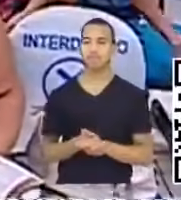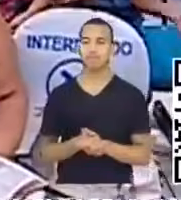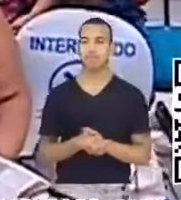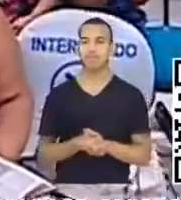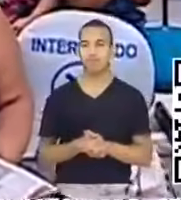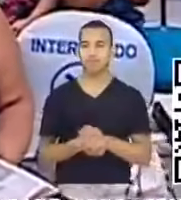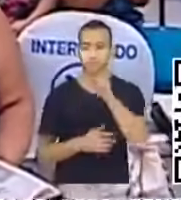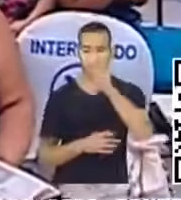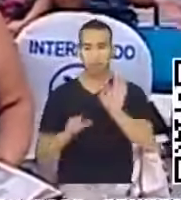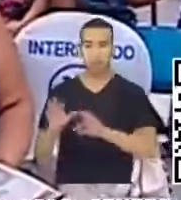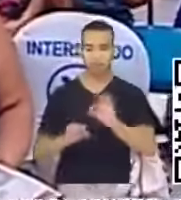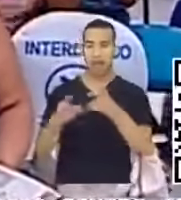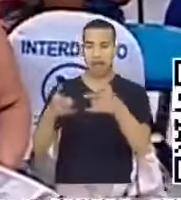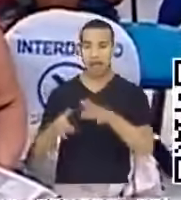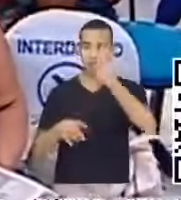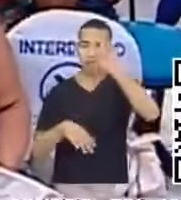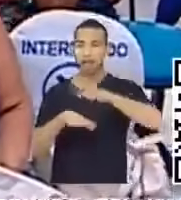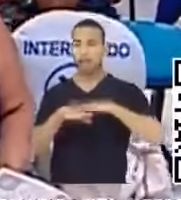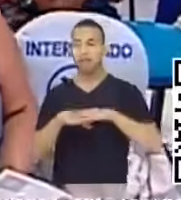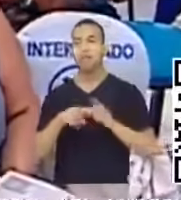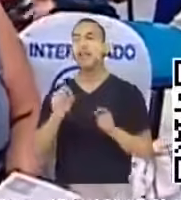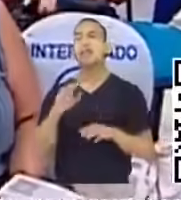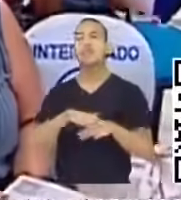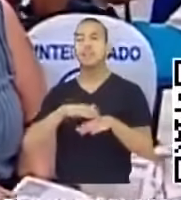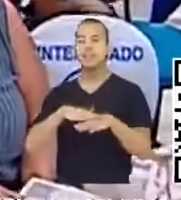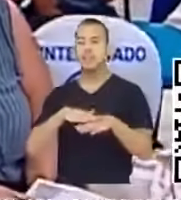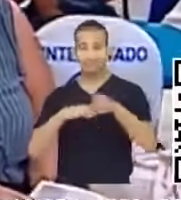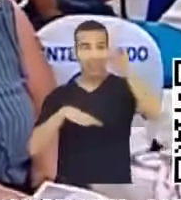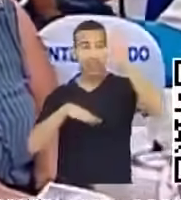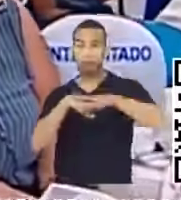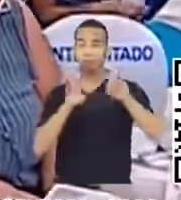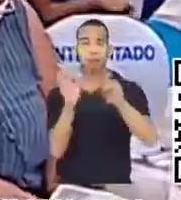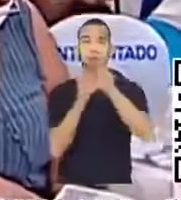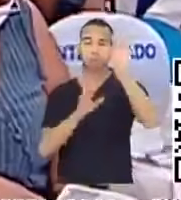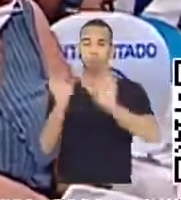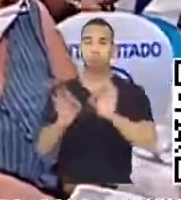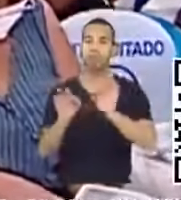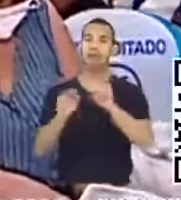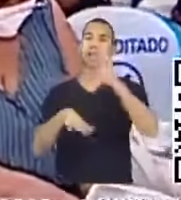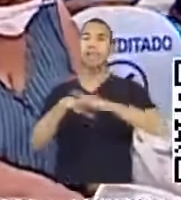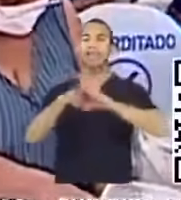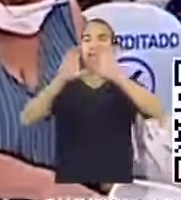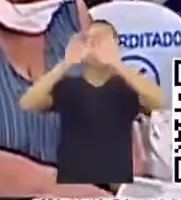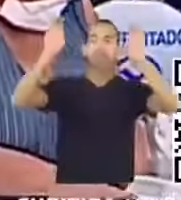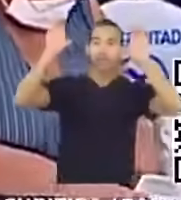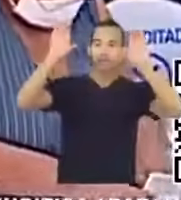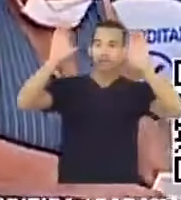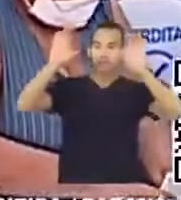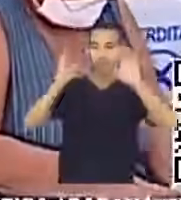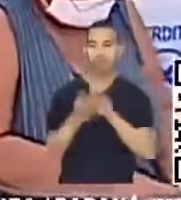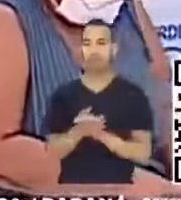se você quer arrumou a cama dele Quem fez foi ele quem fez o céu